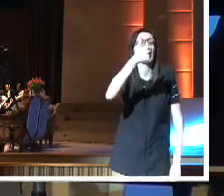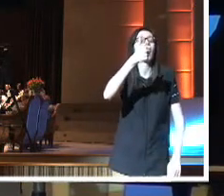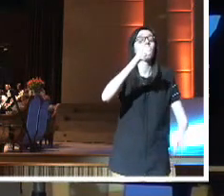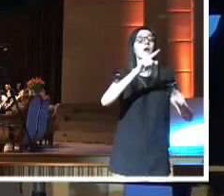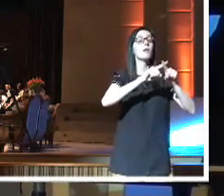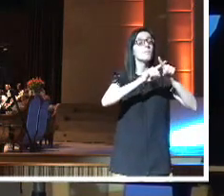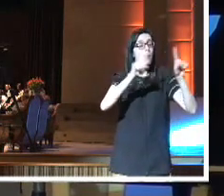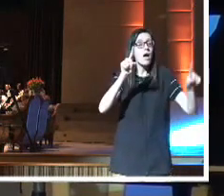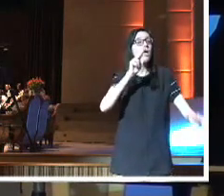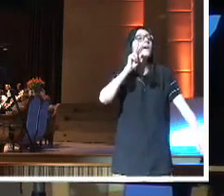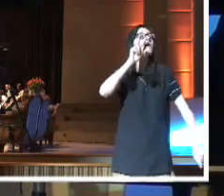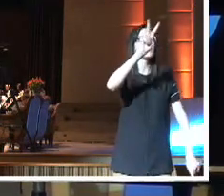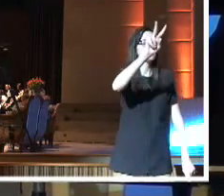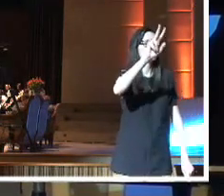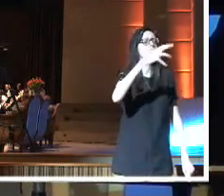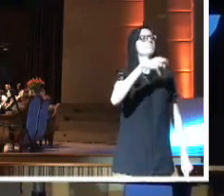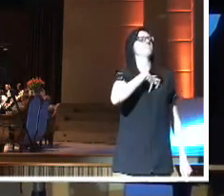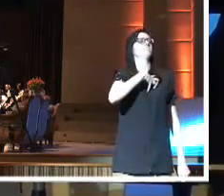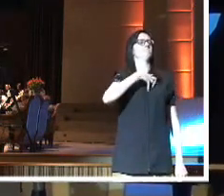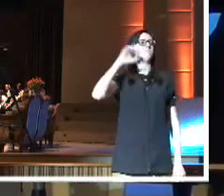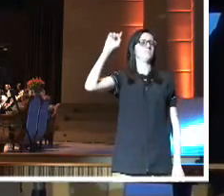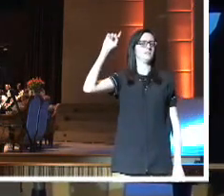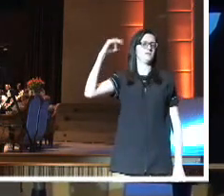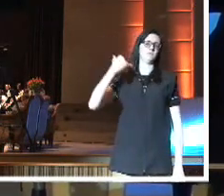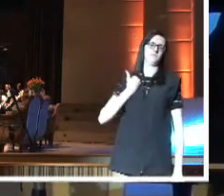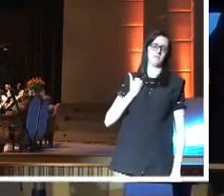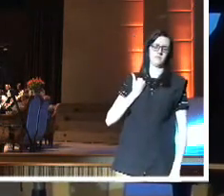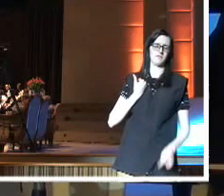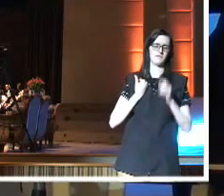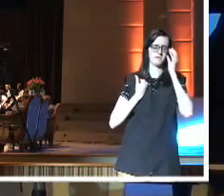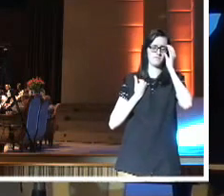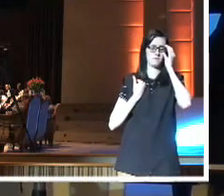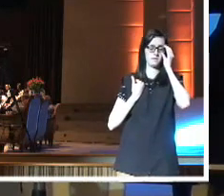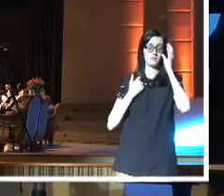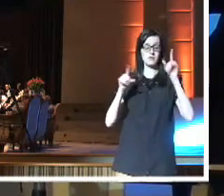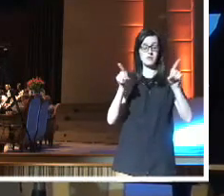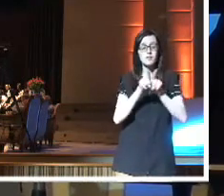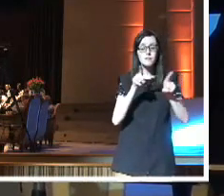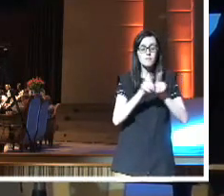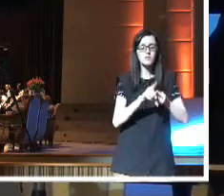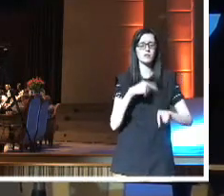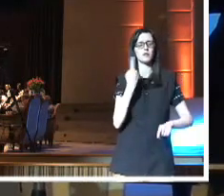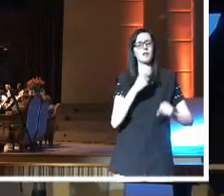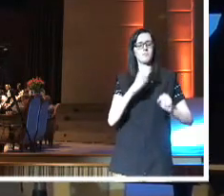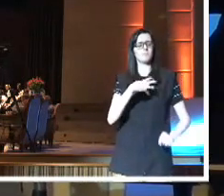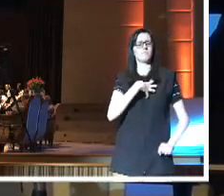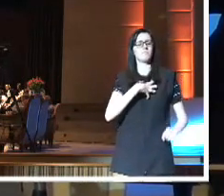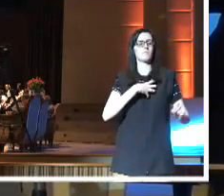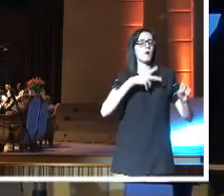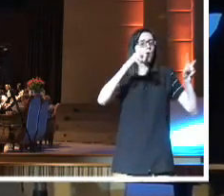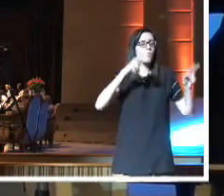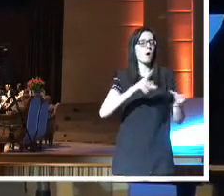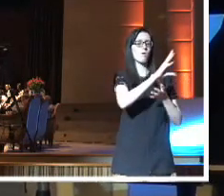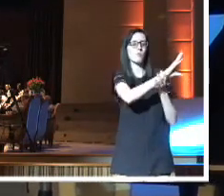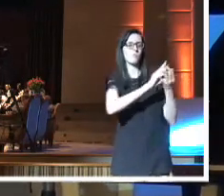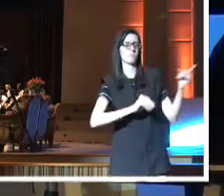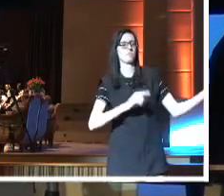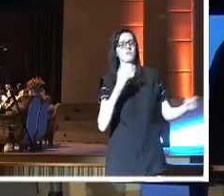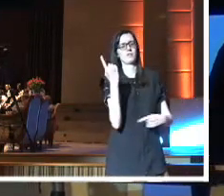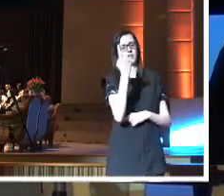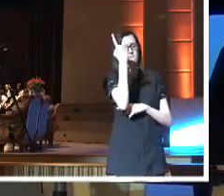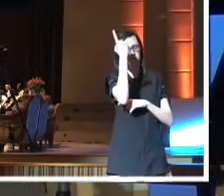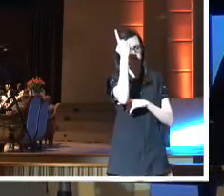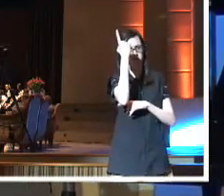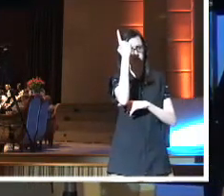gente possa sentir a tua presença e que a gente possa viver aquilo que Davi vai nos ensinar aqui, que